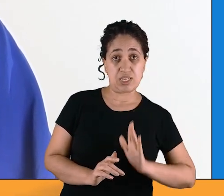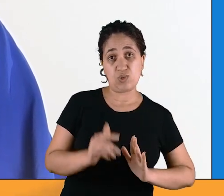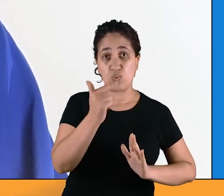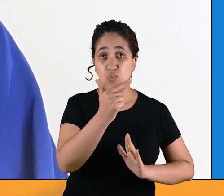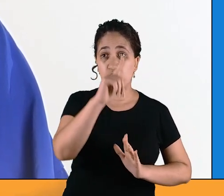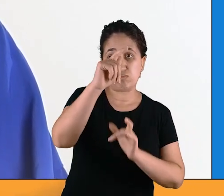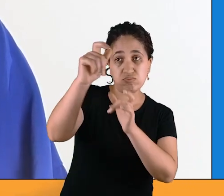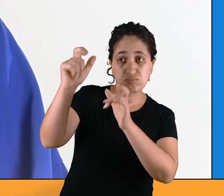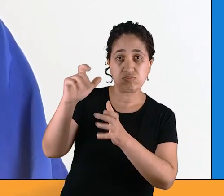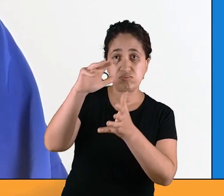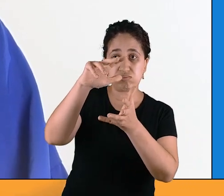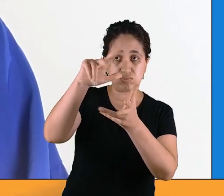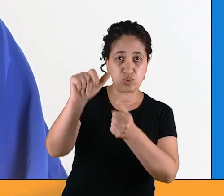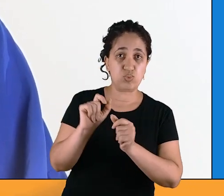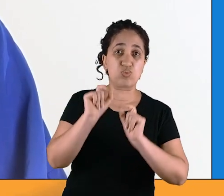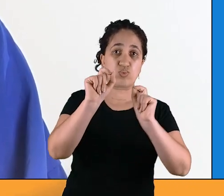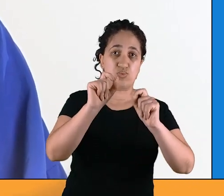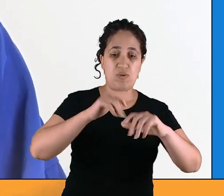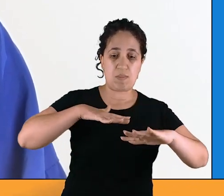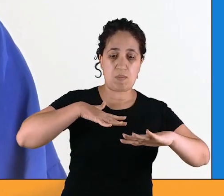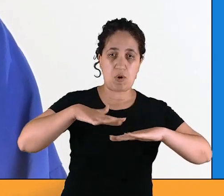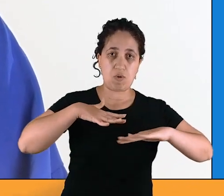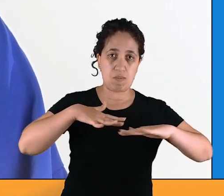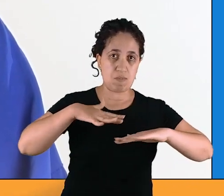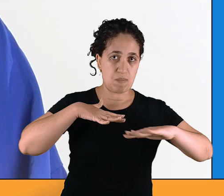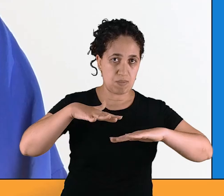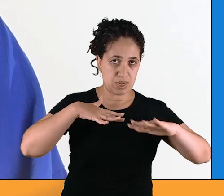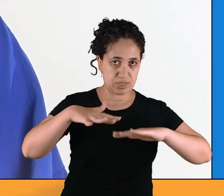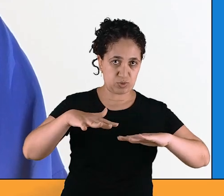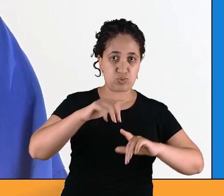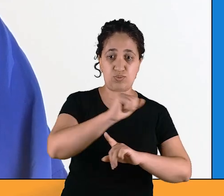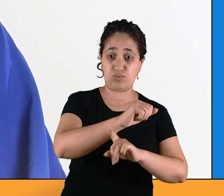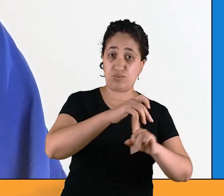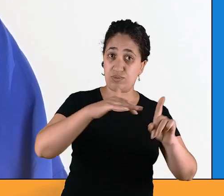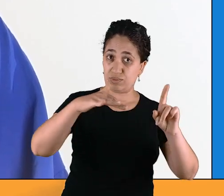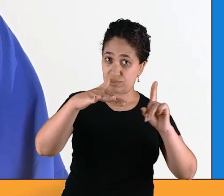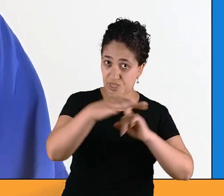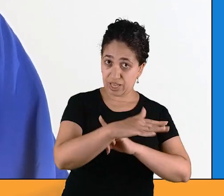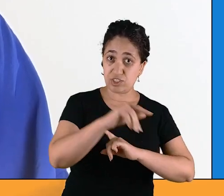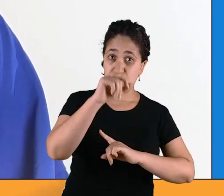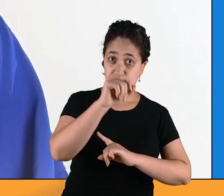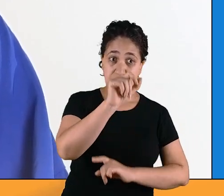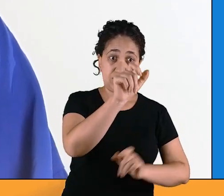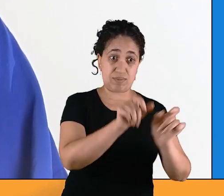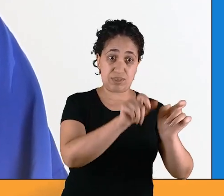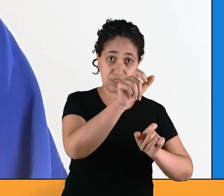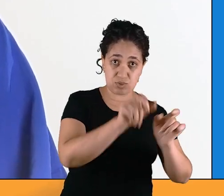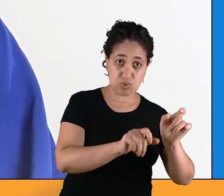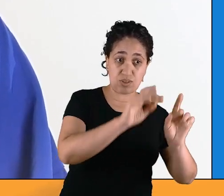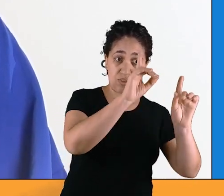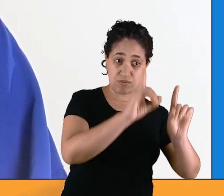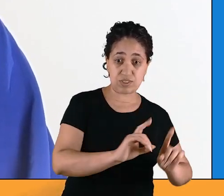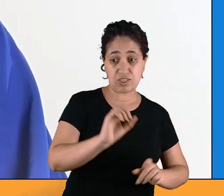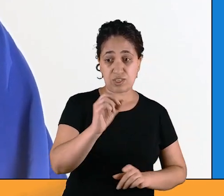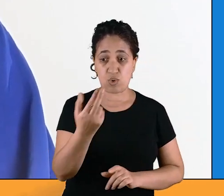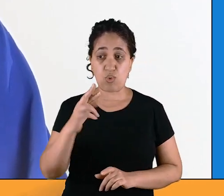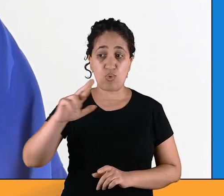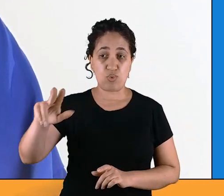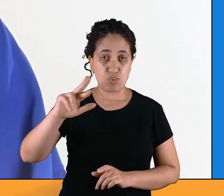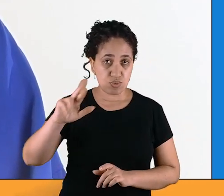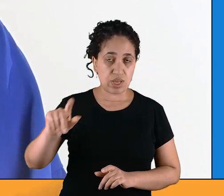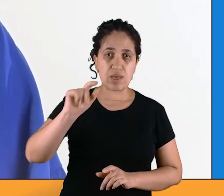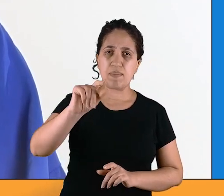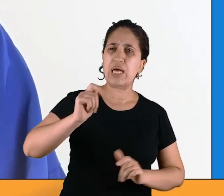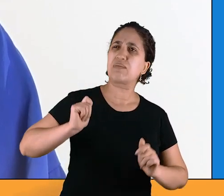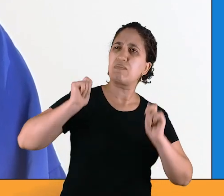outras partes do mundo, um movimento, né, que é um movimento da sociedade civil, onde pessoas com e sem deficiência